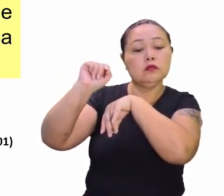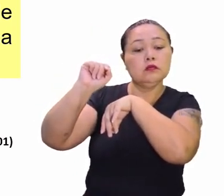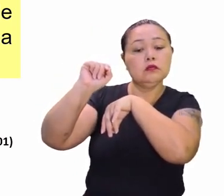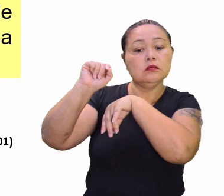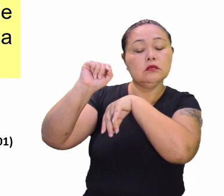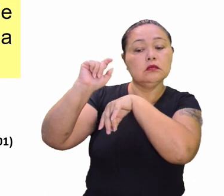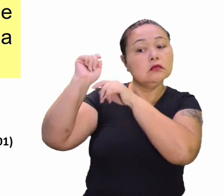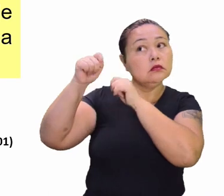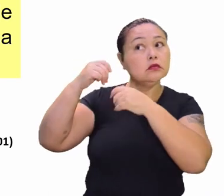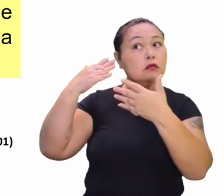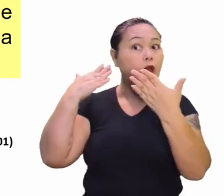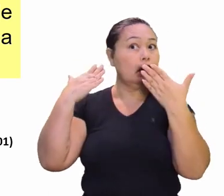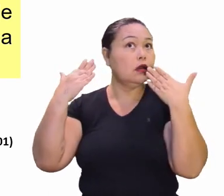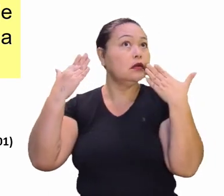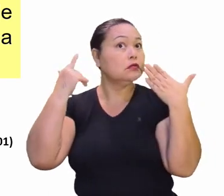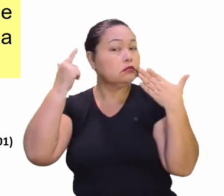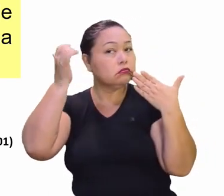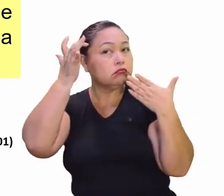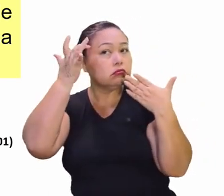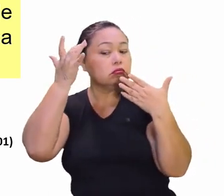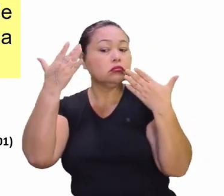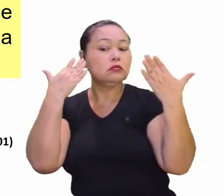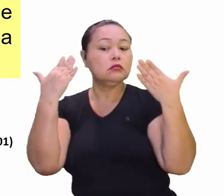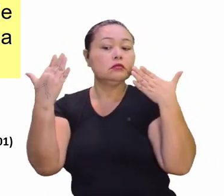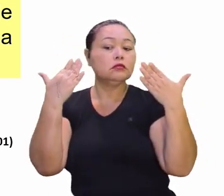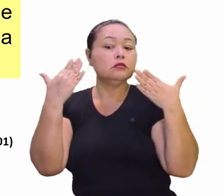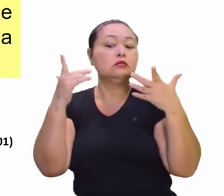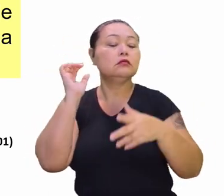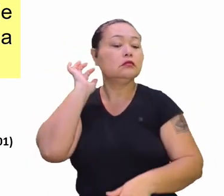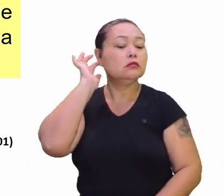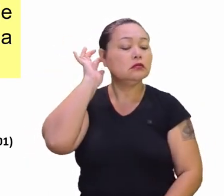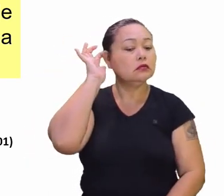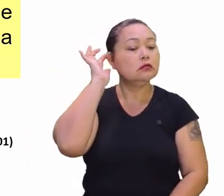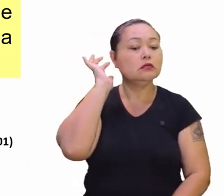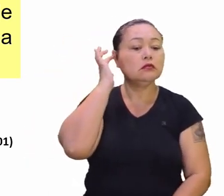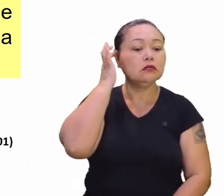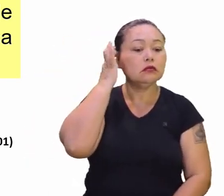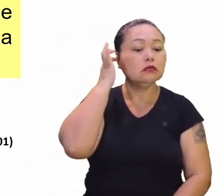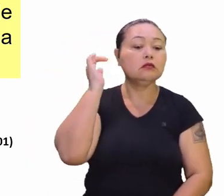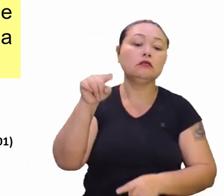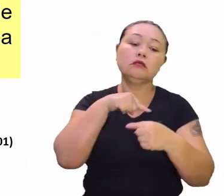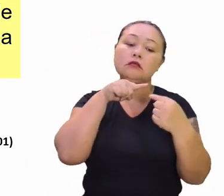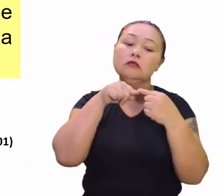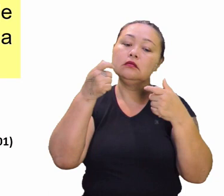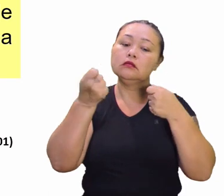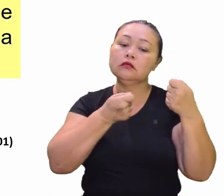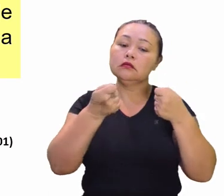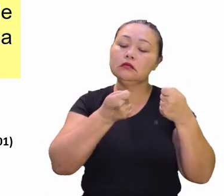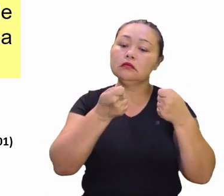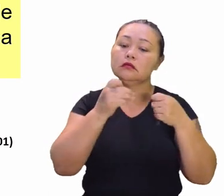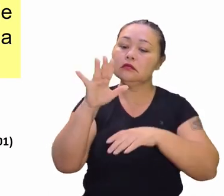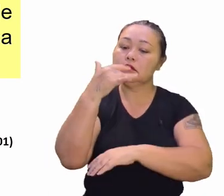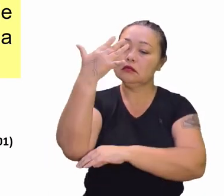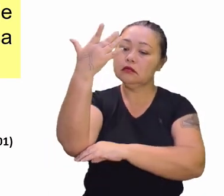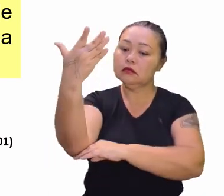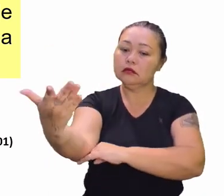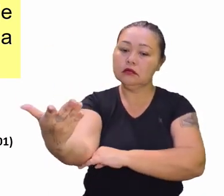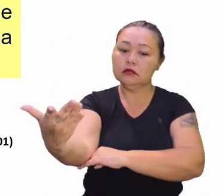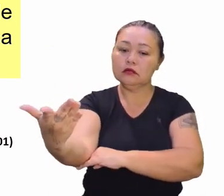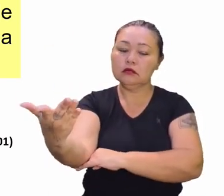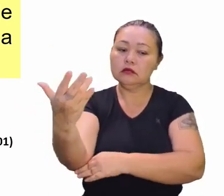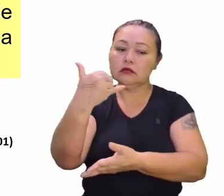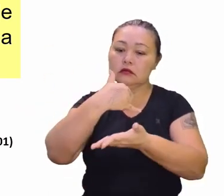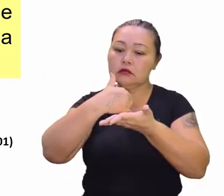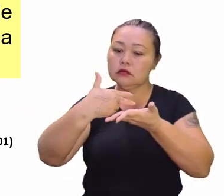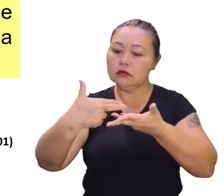menos, dá de ficar desconfiado, né? Não é isso? Com certeza, né? Beleza. O objetivo é controlar o